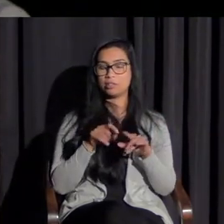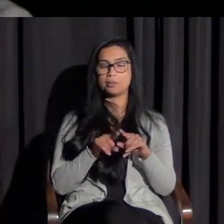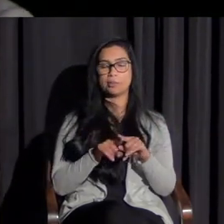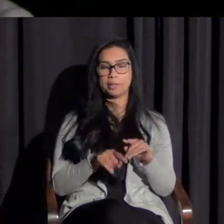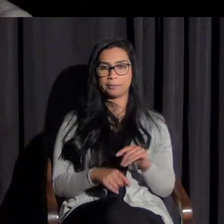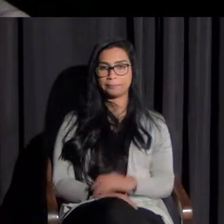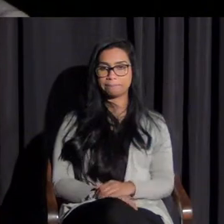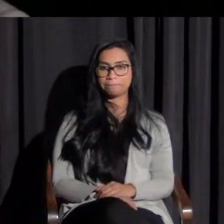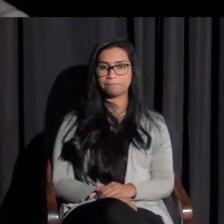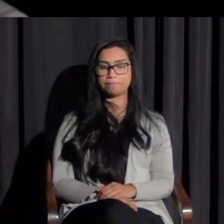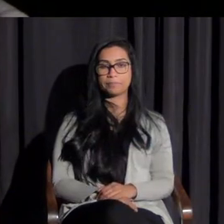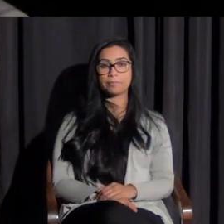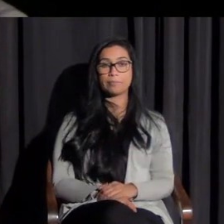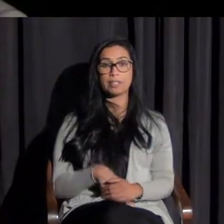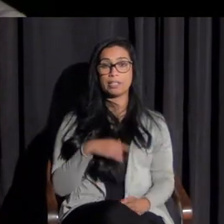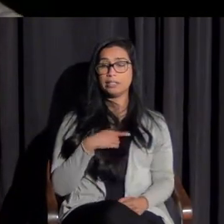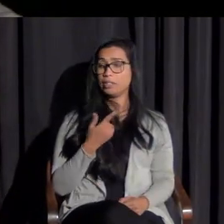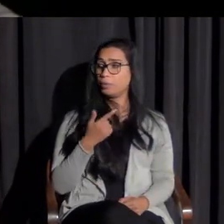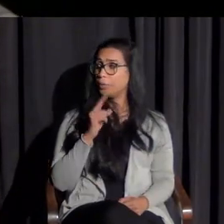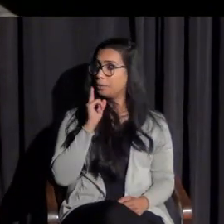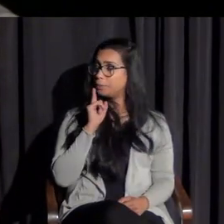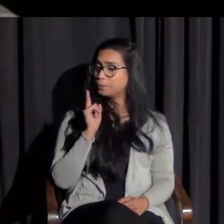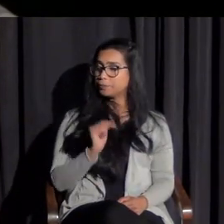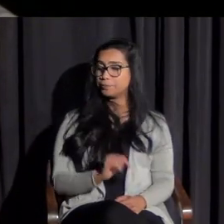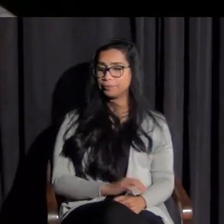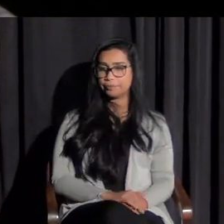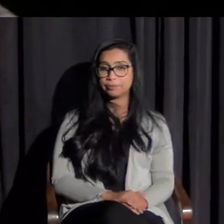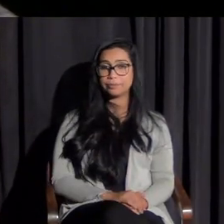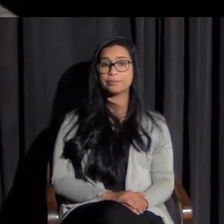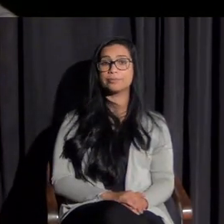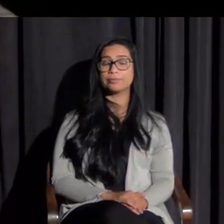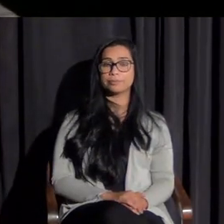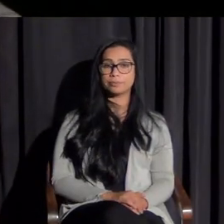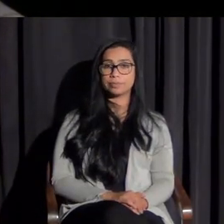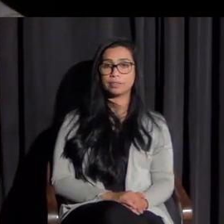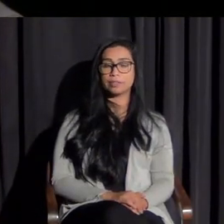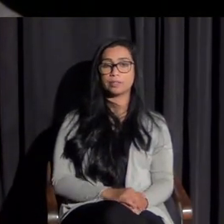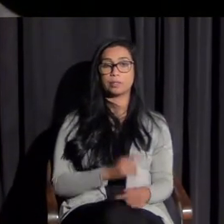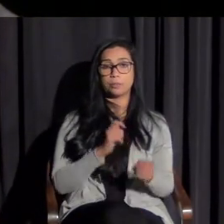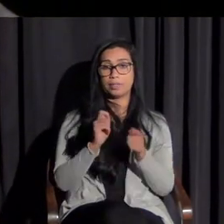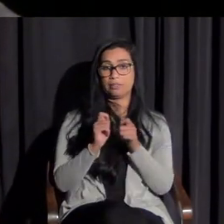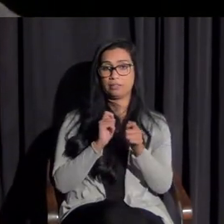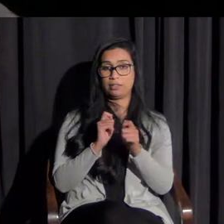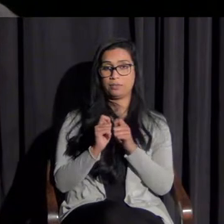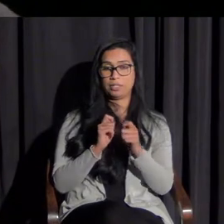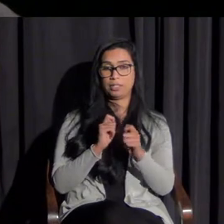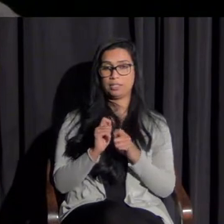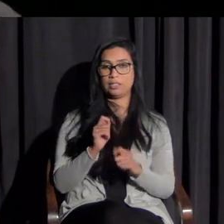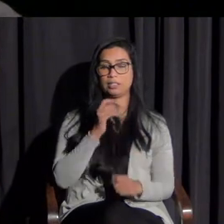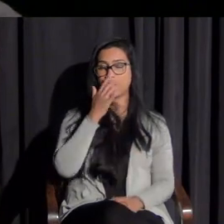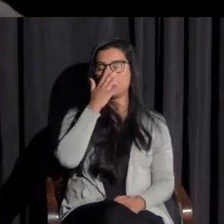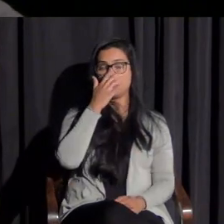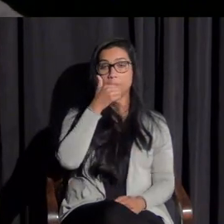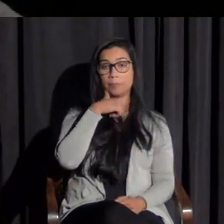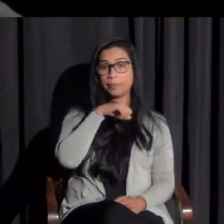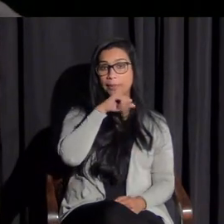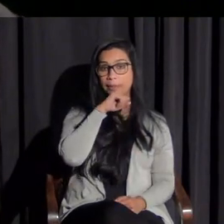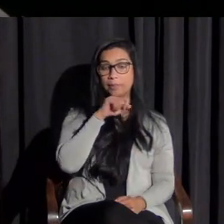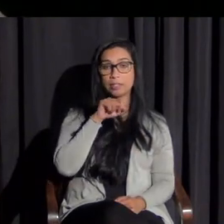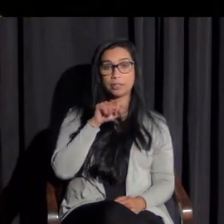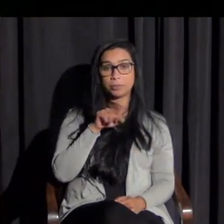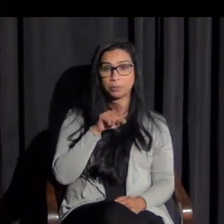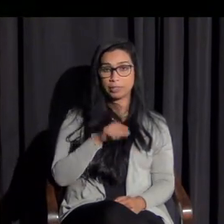E aí eu trouxe um outro trecho, nesse caso, de uma entrevista realizada agora sim com uma mãe, que também